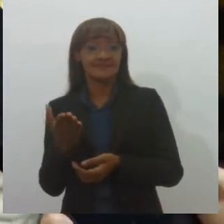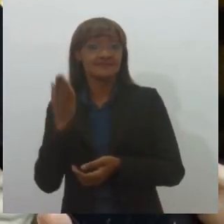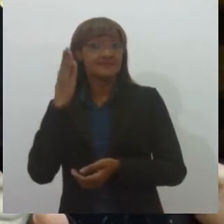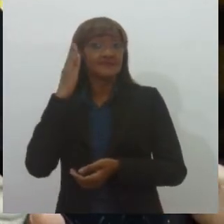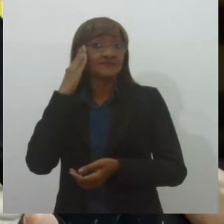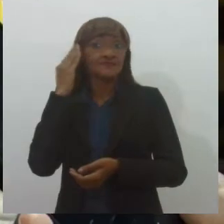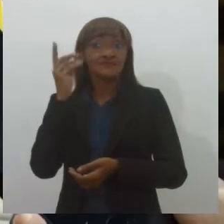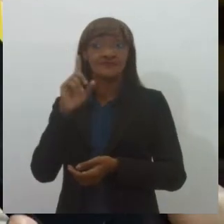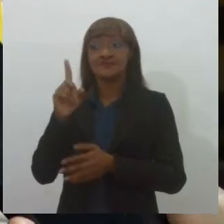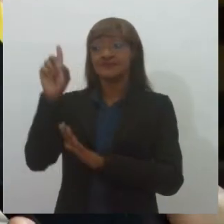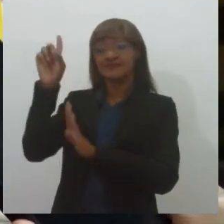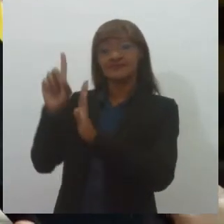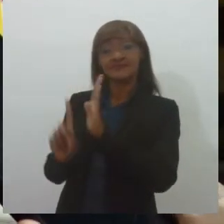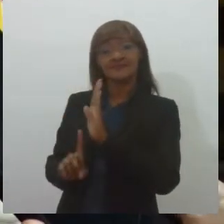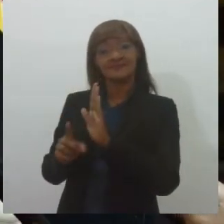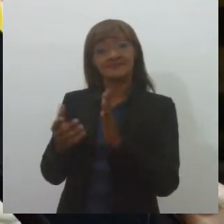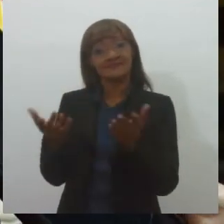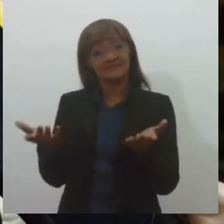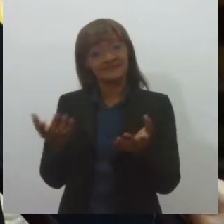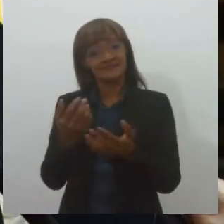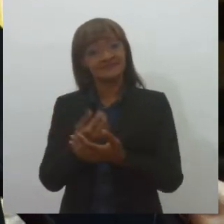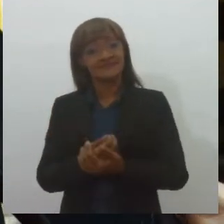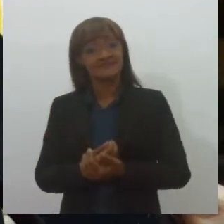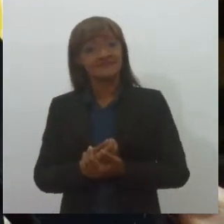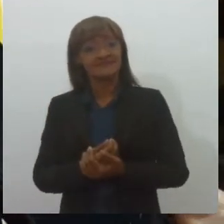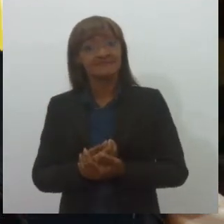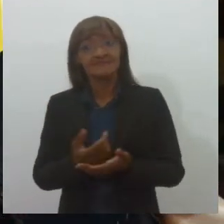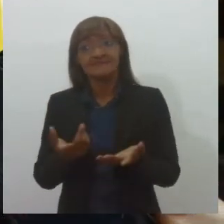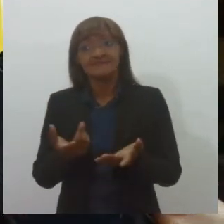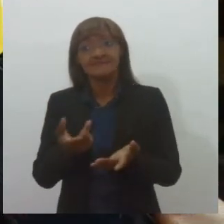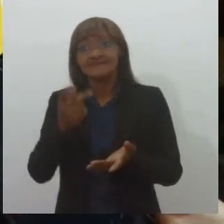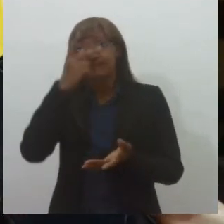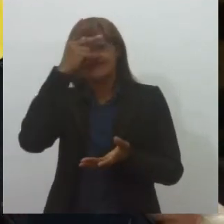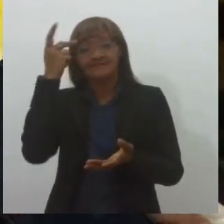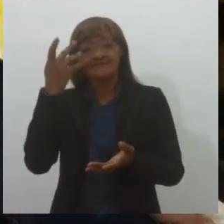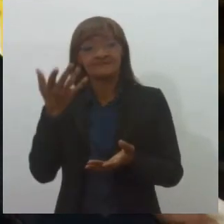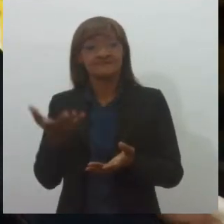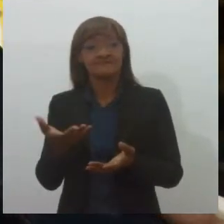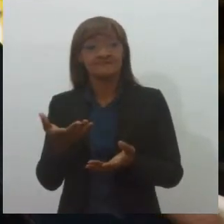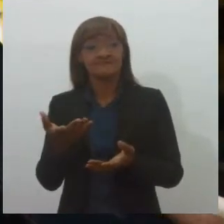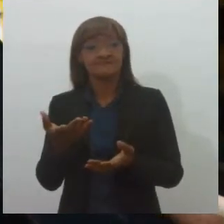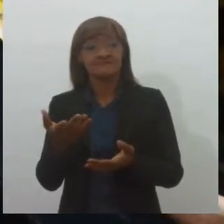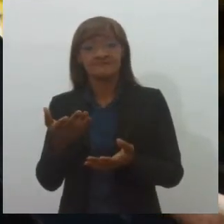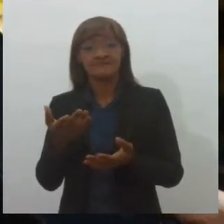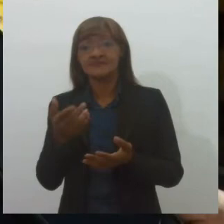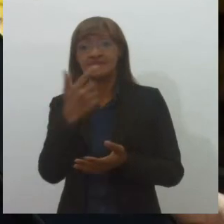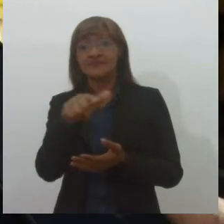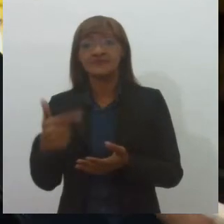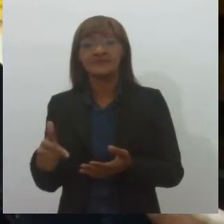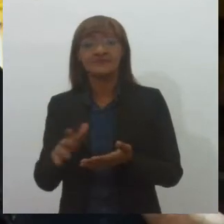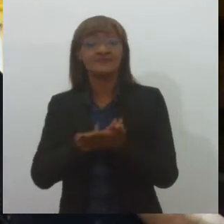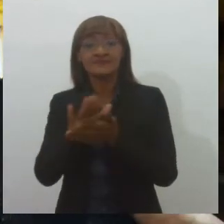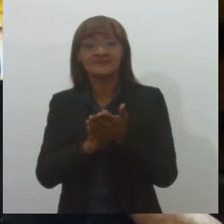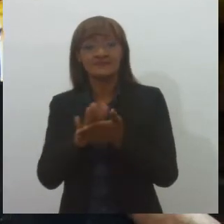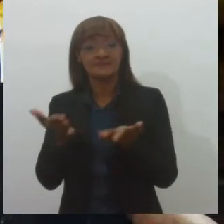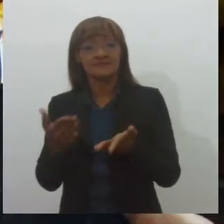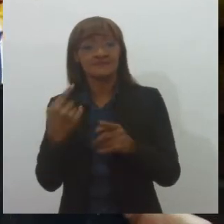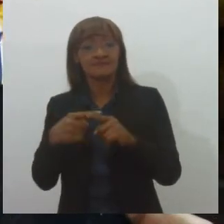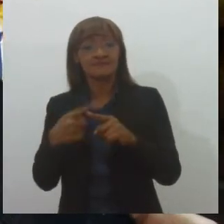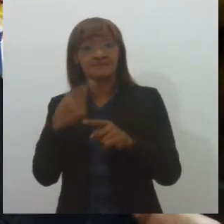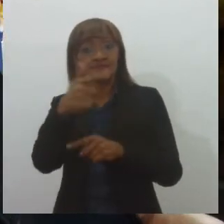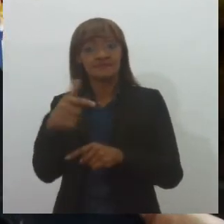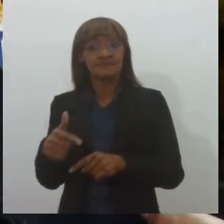direitos de suas qualidades é uma pessoa descaracterizado por falta de curtindo de saber